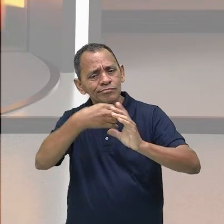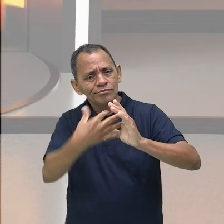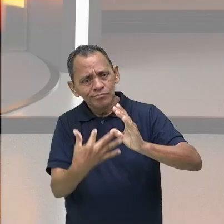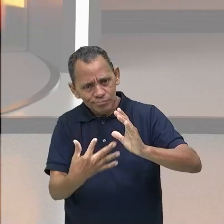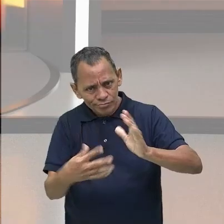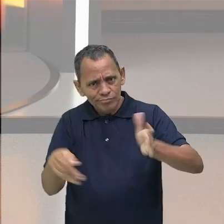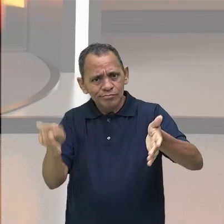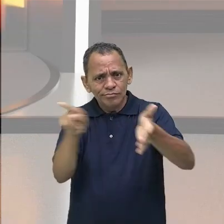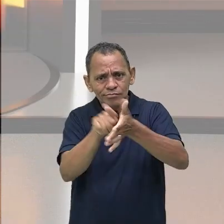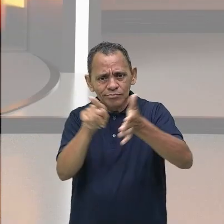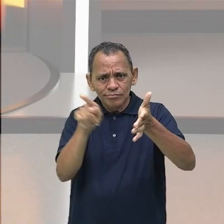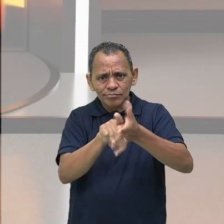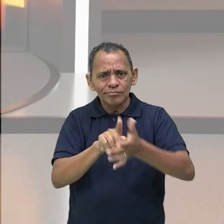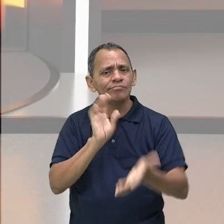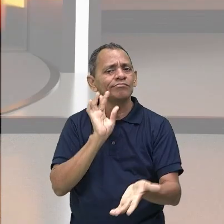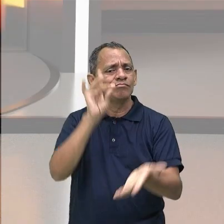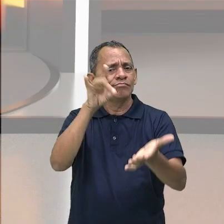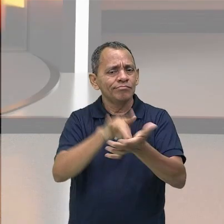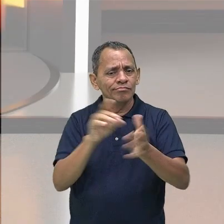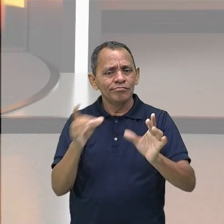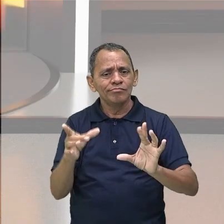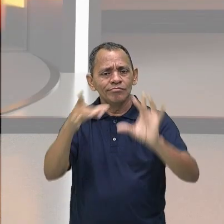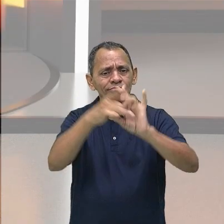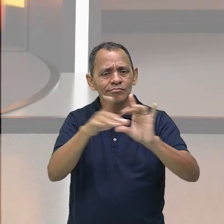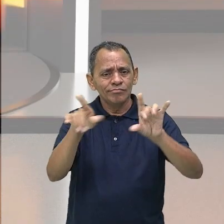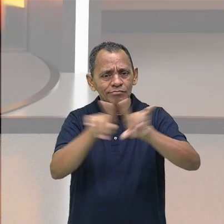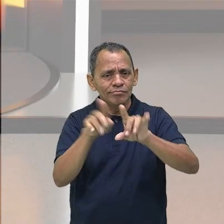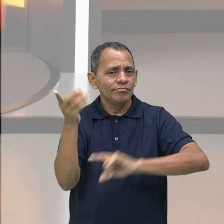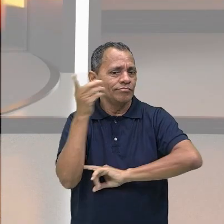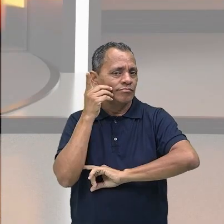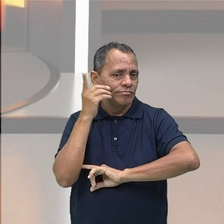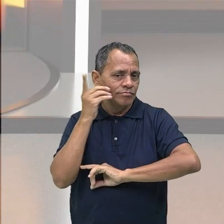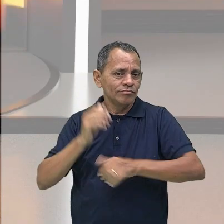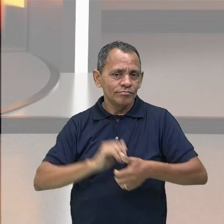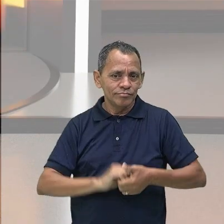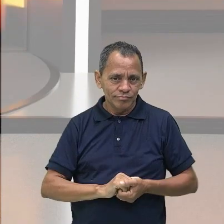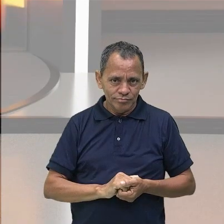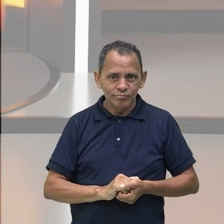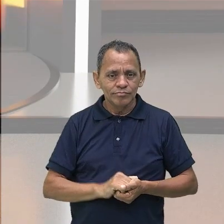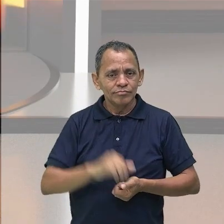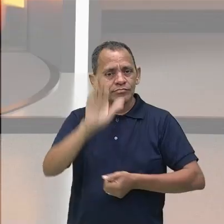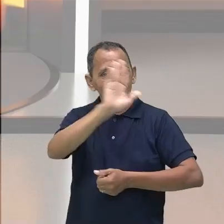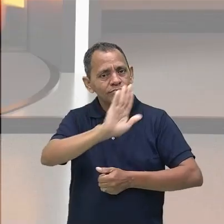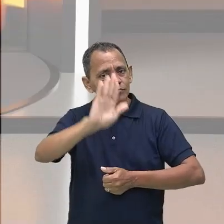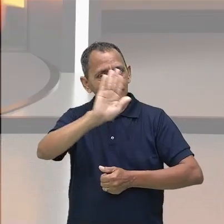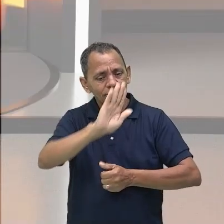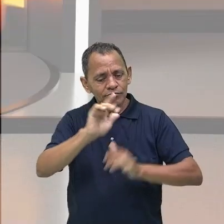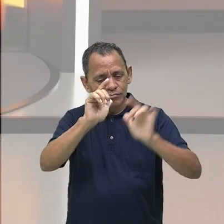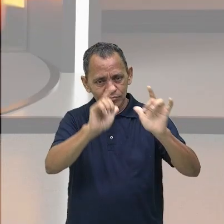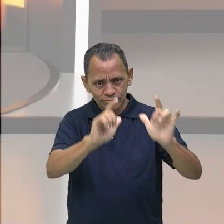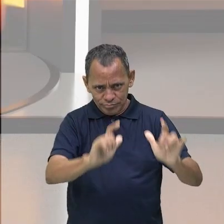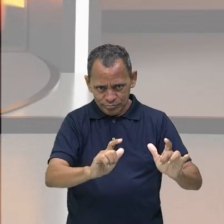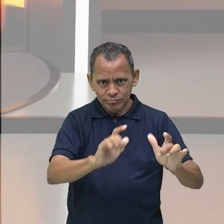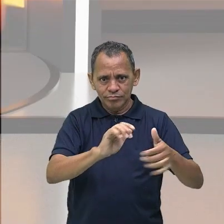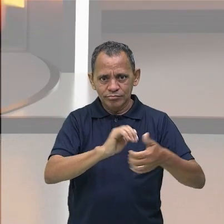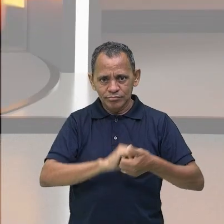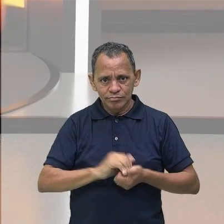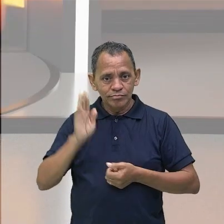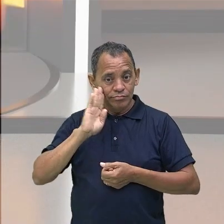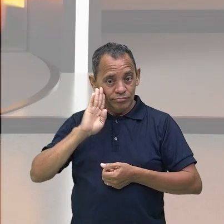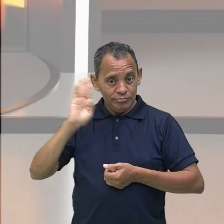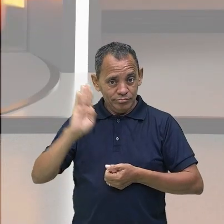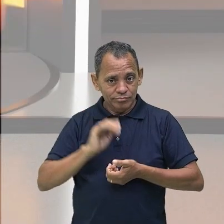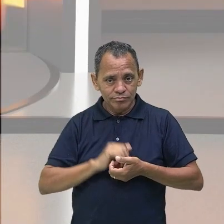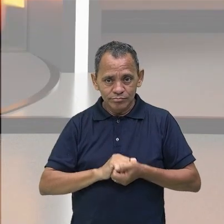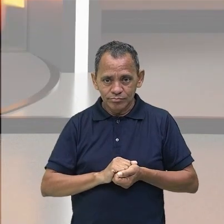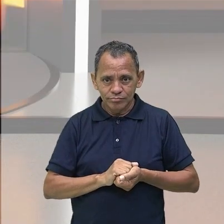características que está realmente ligado ao nosso dia a dia, as paisagens, os lugares principalmente.